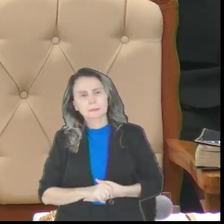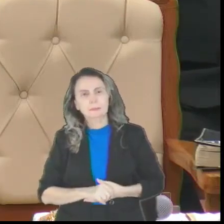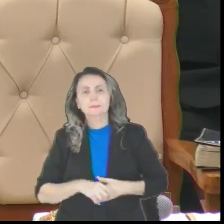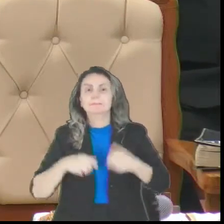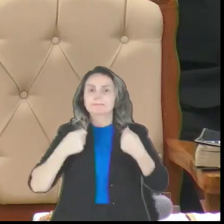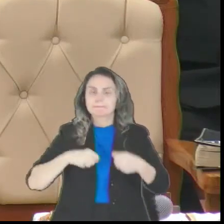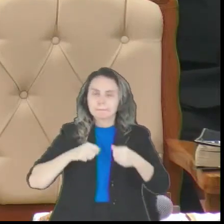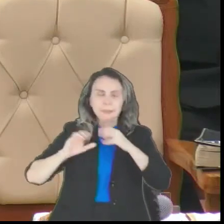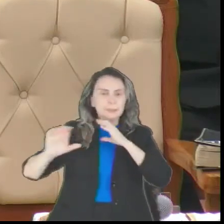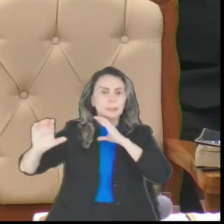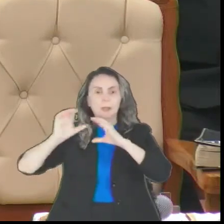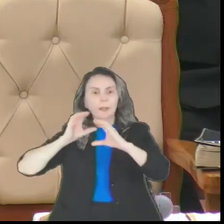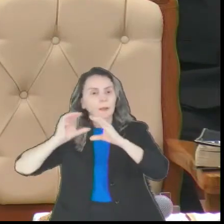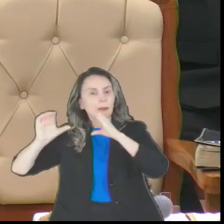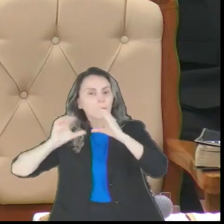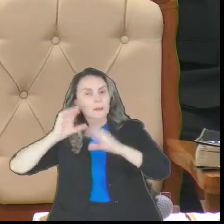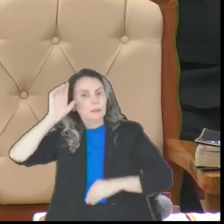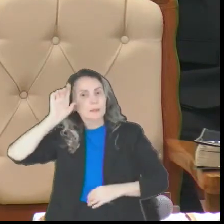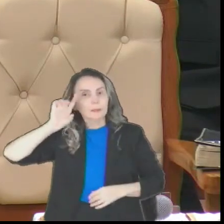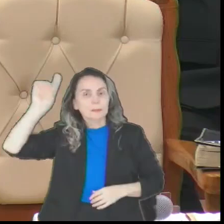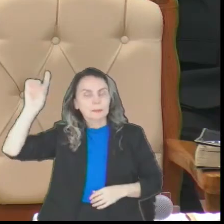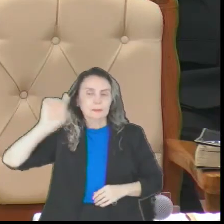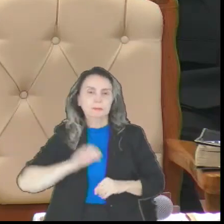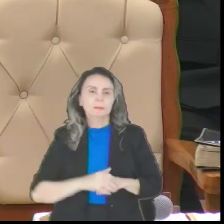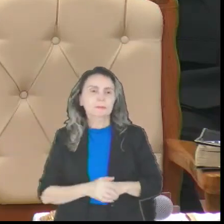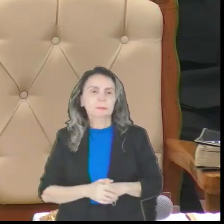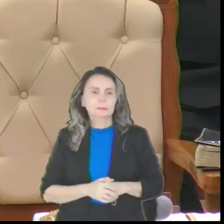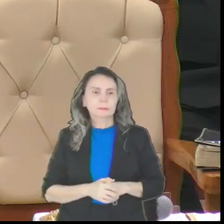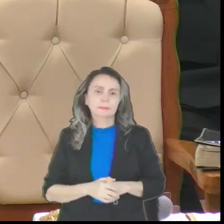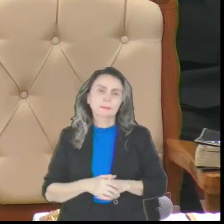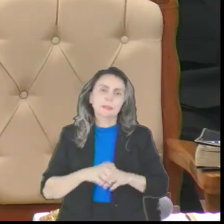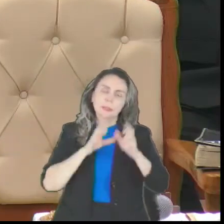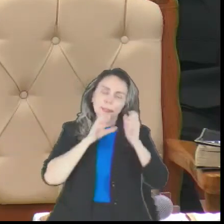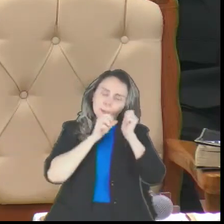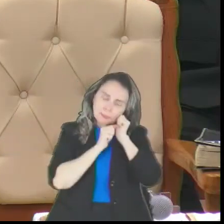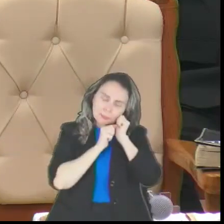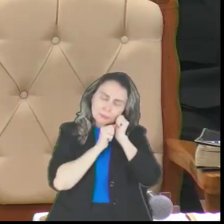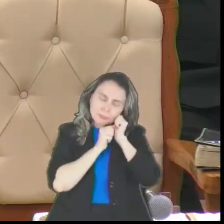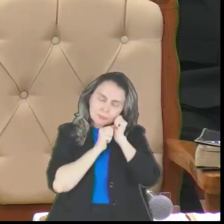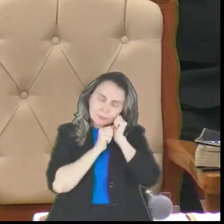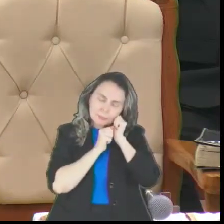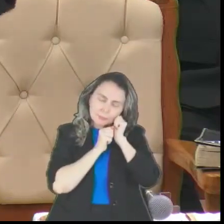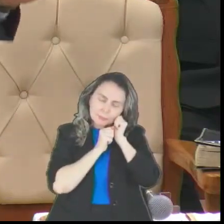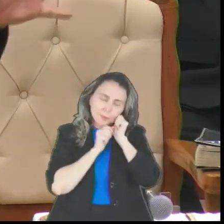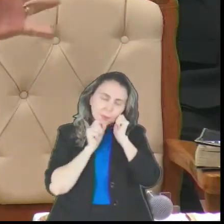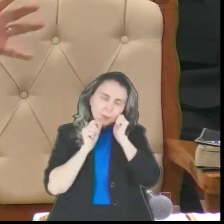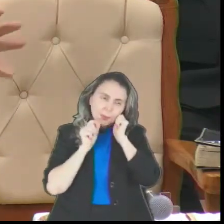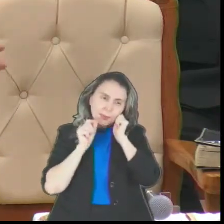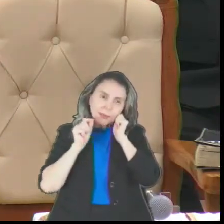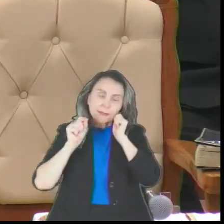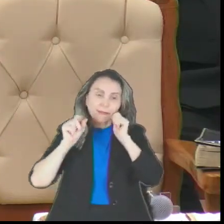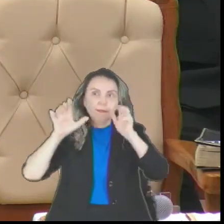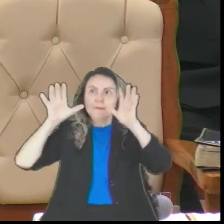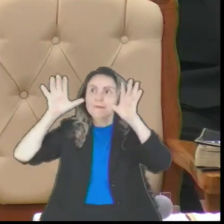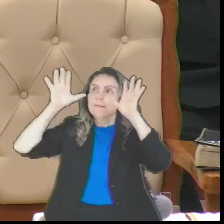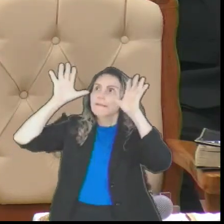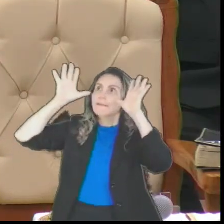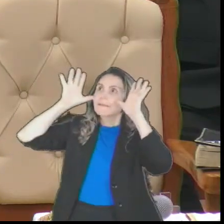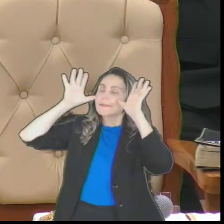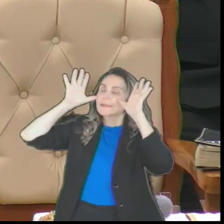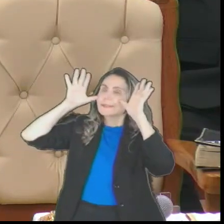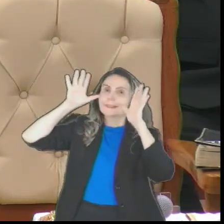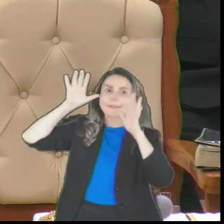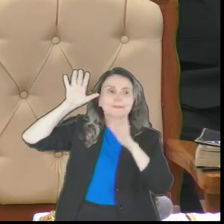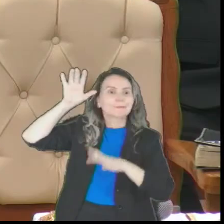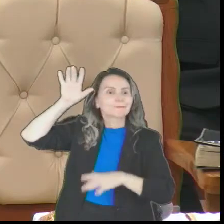de comunicação com Deus. Quando eles estão deitados, Paulo está deitado, abre-se o leque, uma visão. E aparece